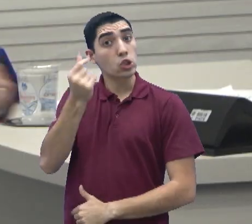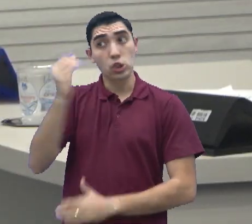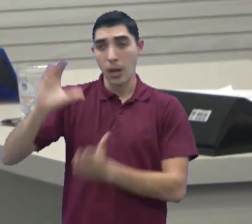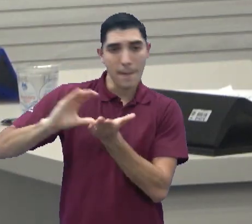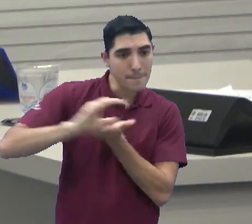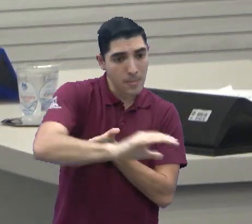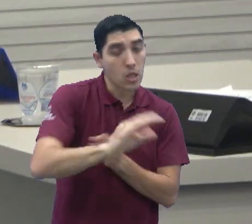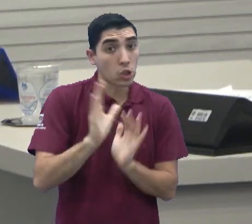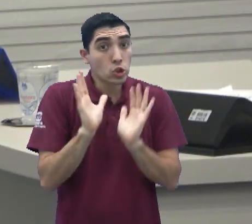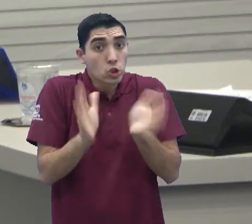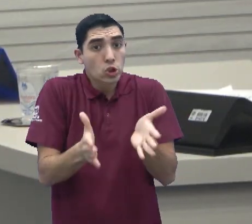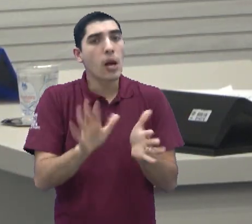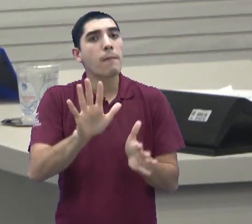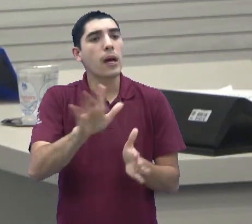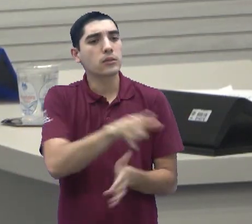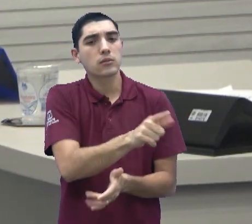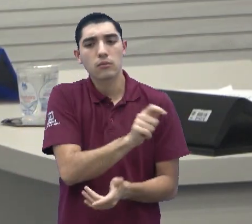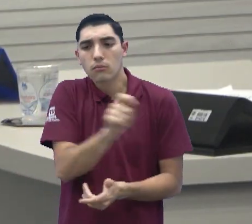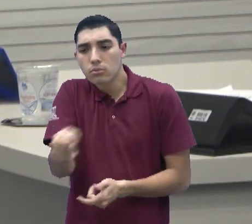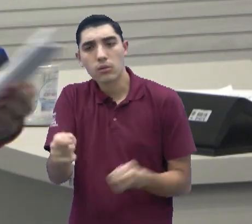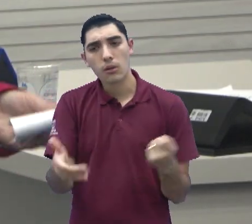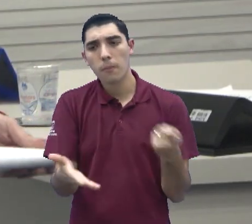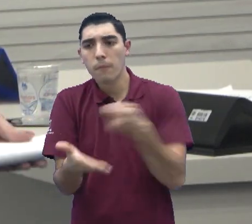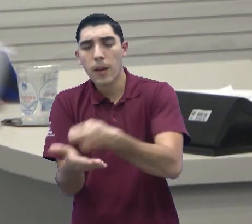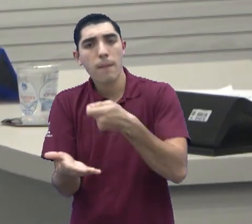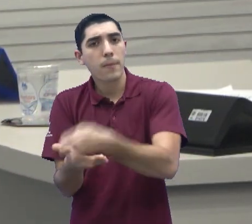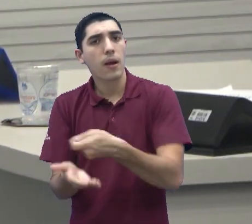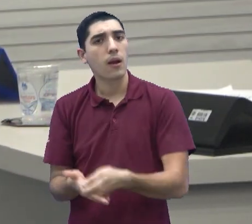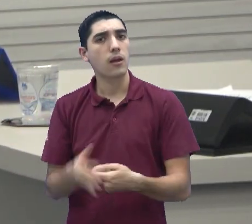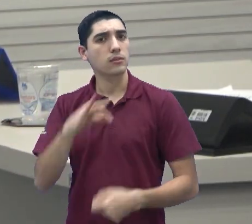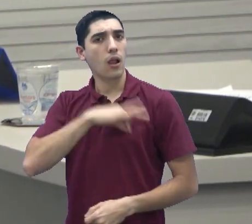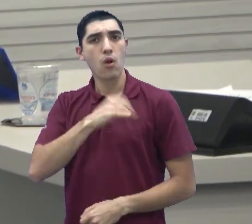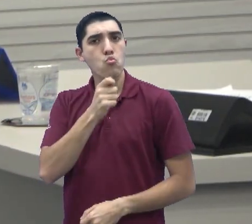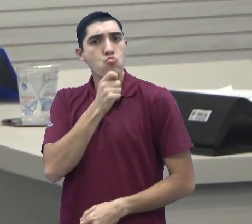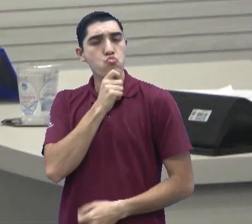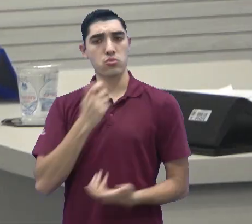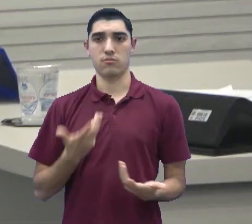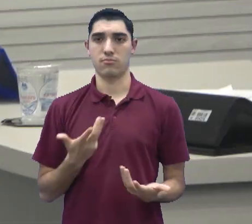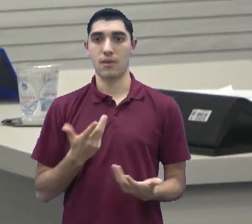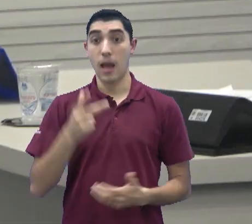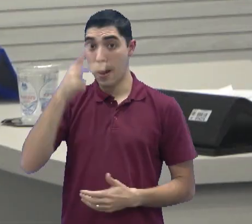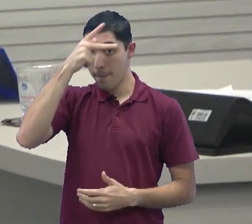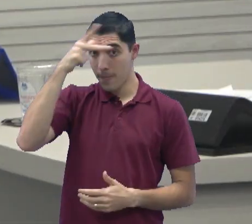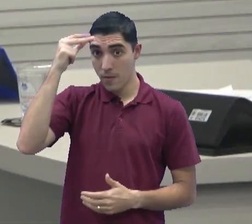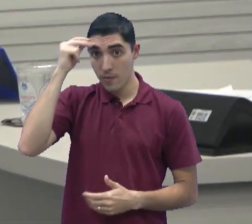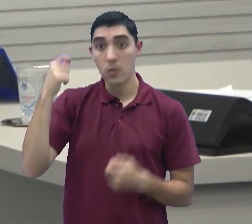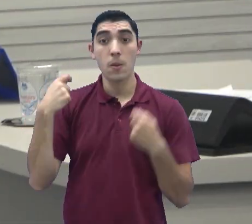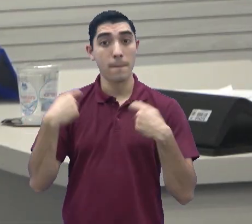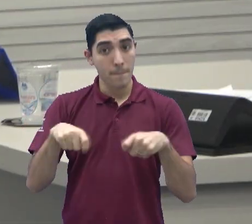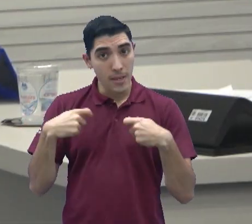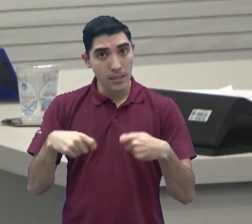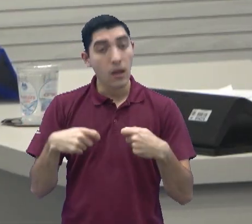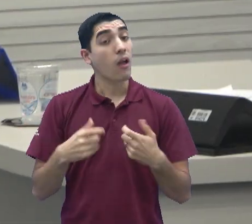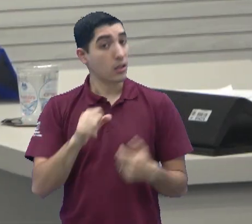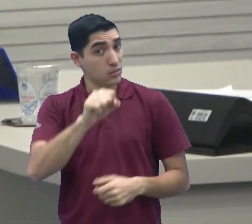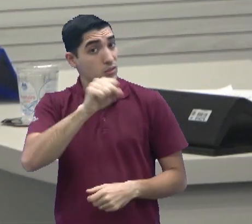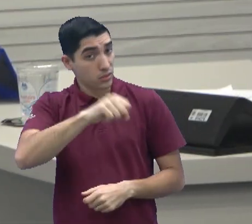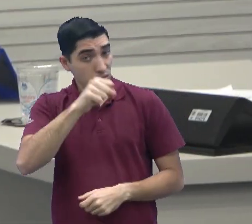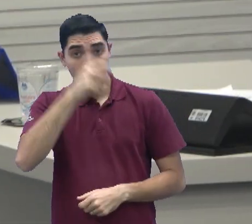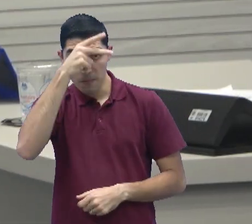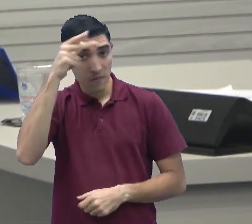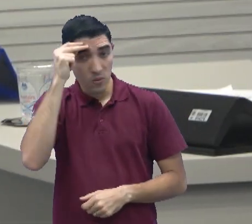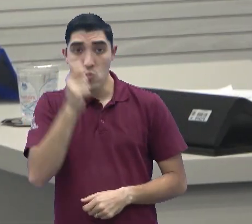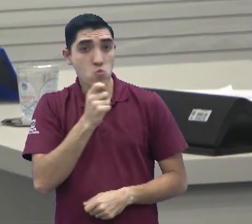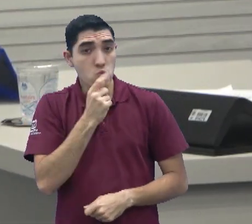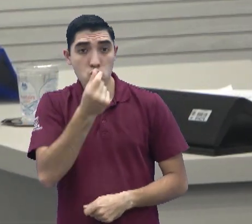repassado para os agentes. Então, eu espero que a prefeitura abra esse diálogo. A prefeitura não passa. Então, eu espero que a